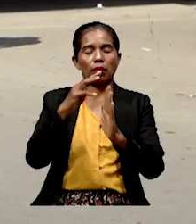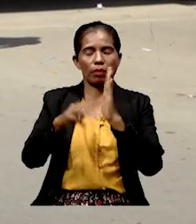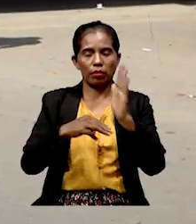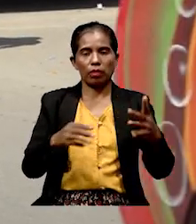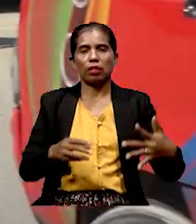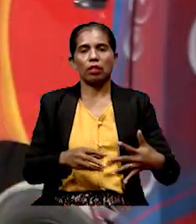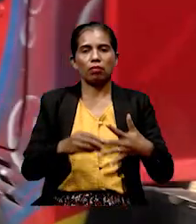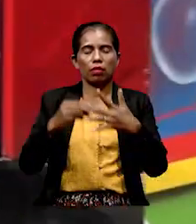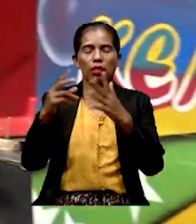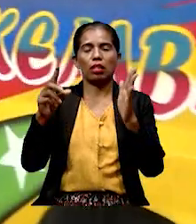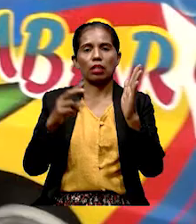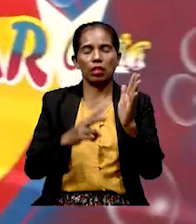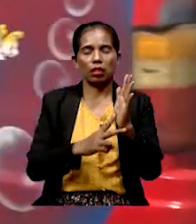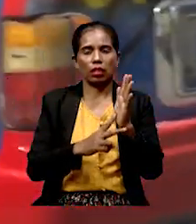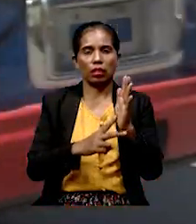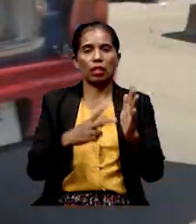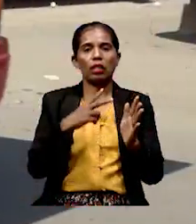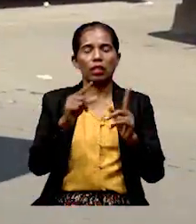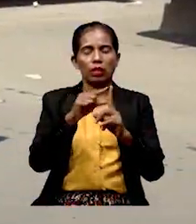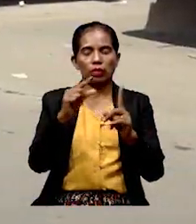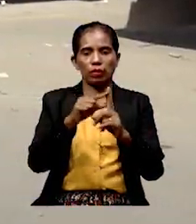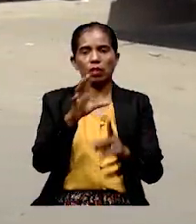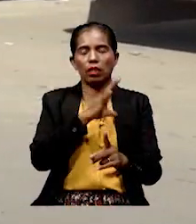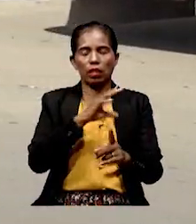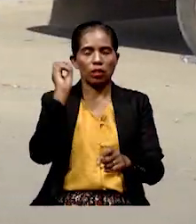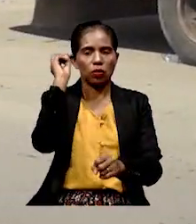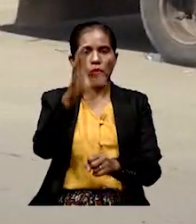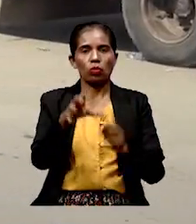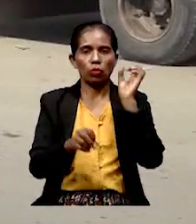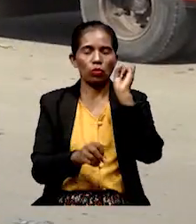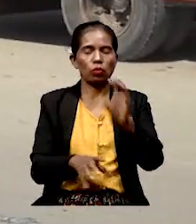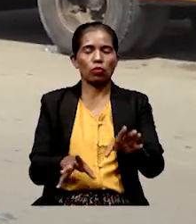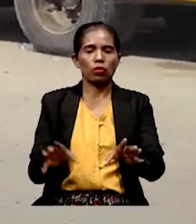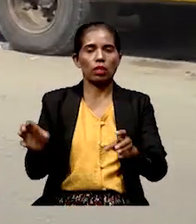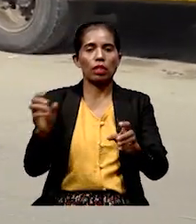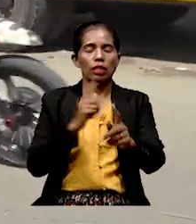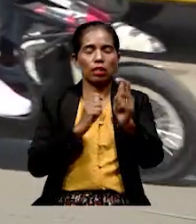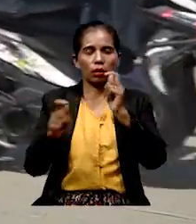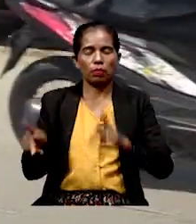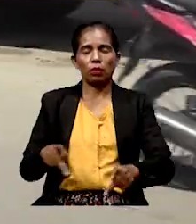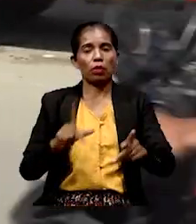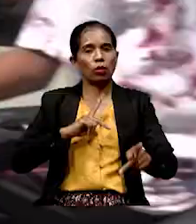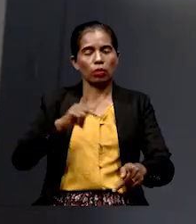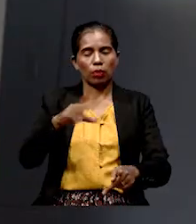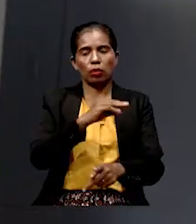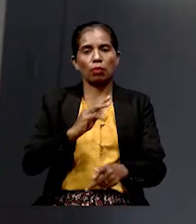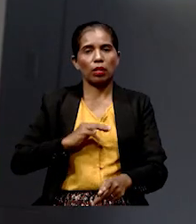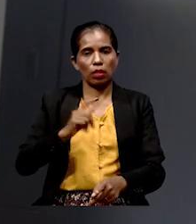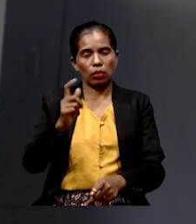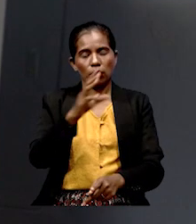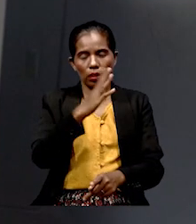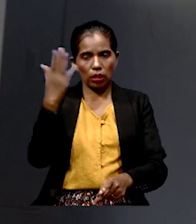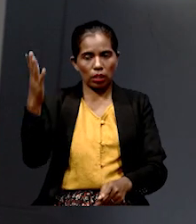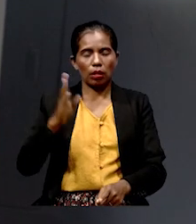liu-liu linguaze na bi ameaça malo katak se hein no tudo transporte publiku direção Los Palos homanatutu iha bokau. Nunes